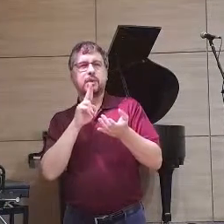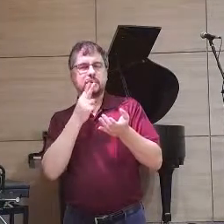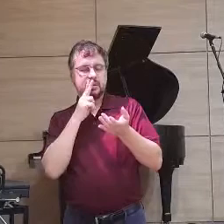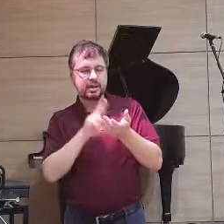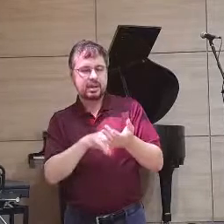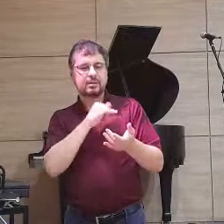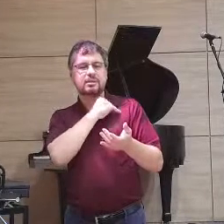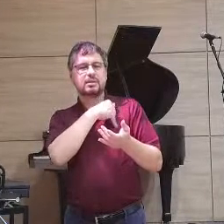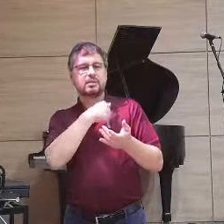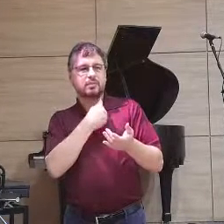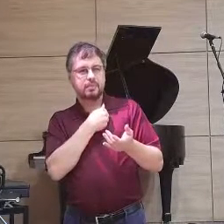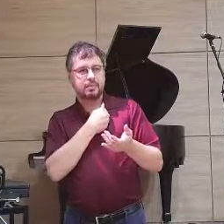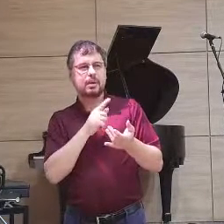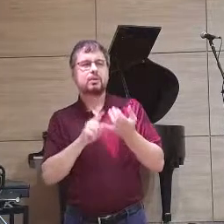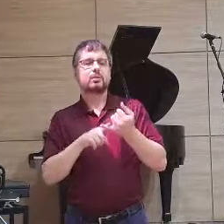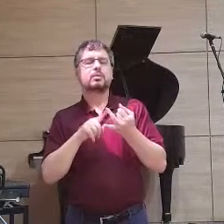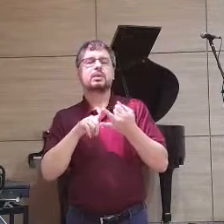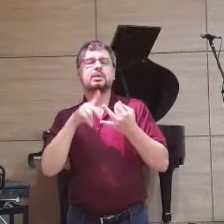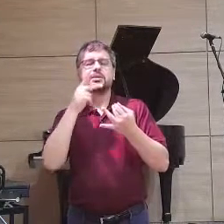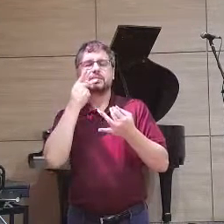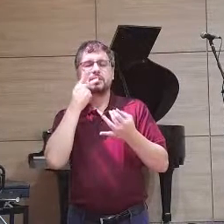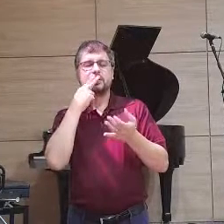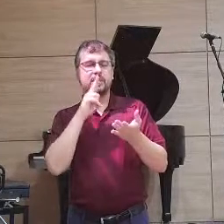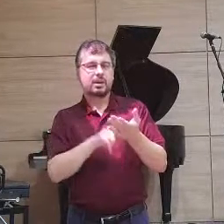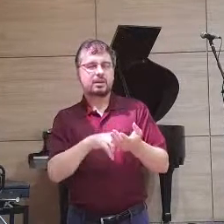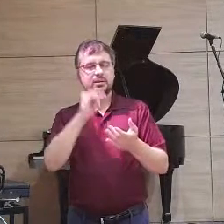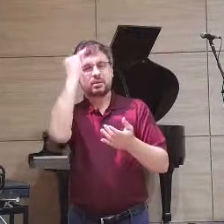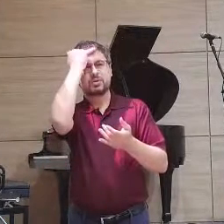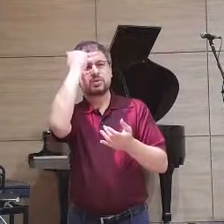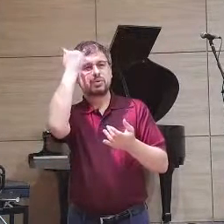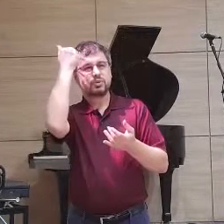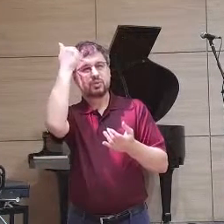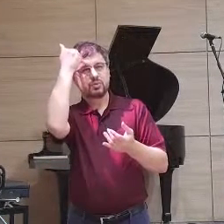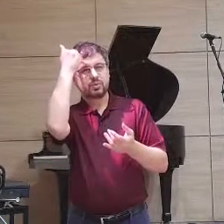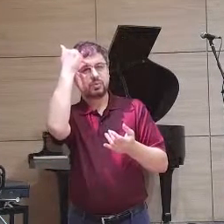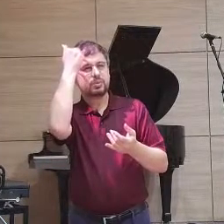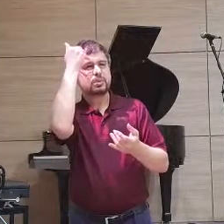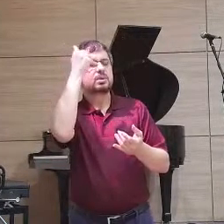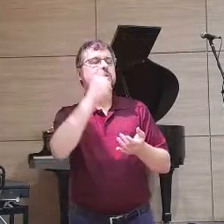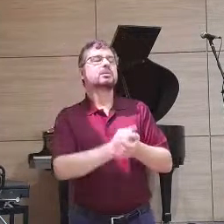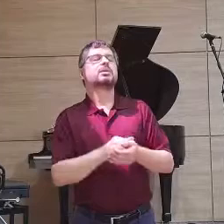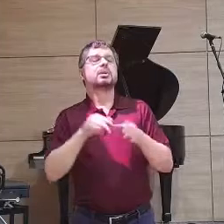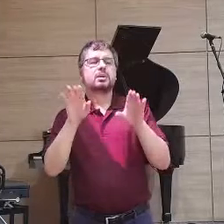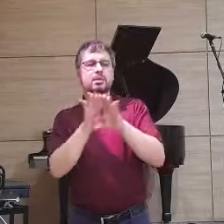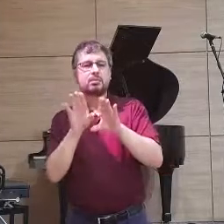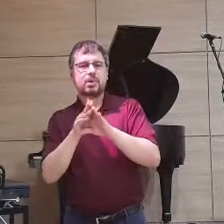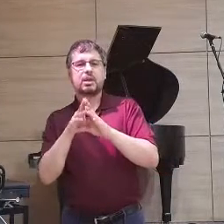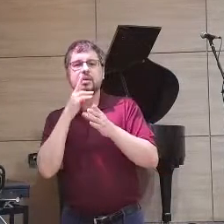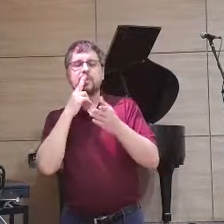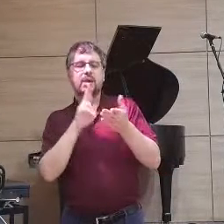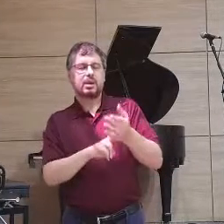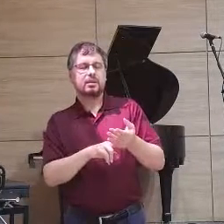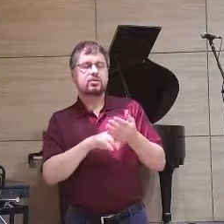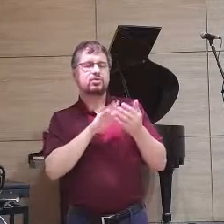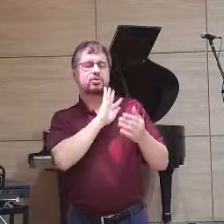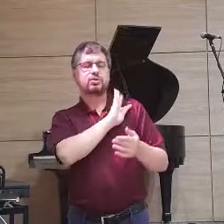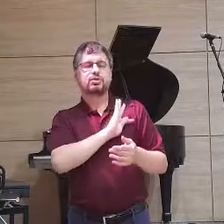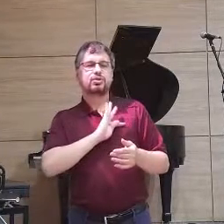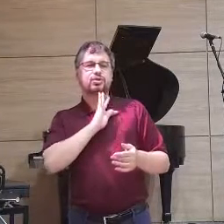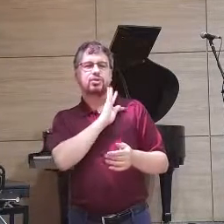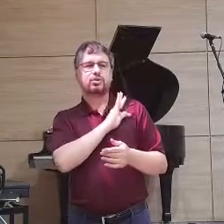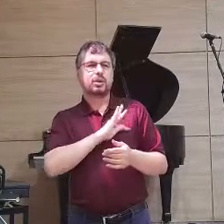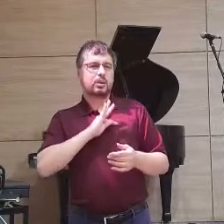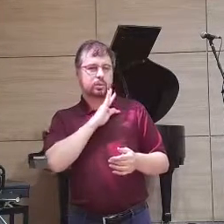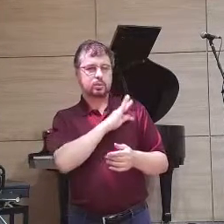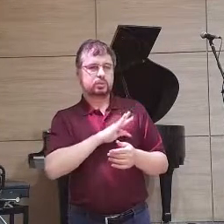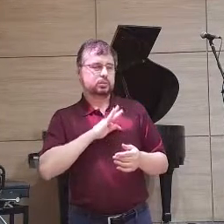as cartas cartas de as cartas de Judas e o escritor aos hebreus e também a carta de teatro tá o Apocalipse é